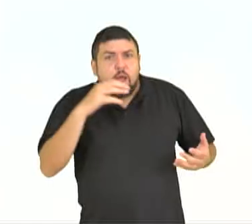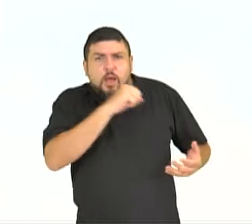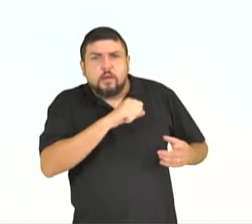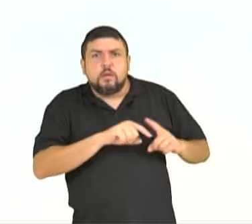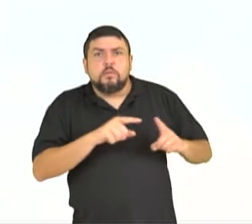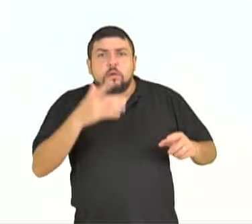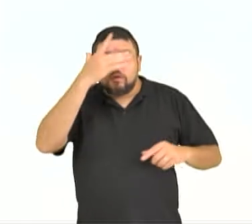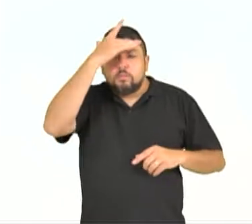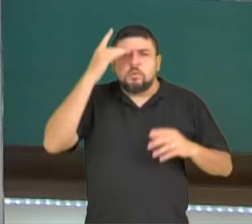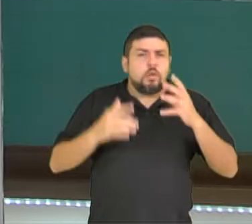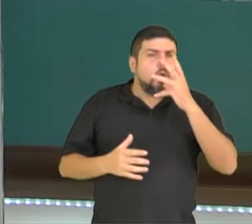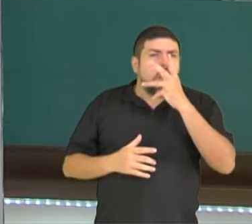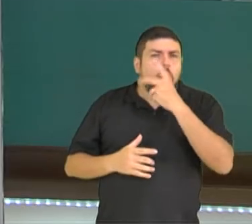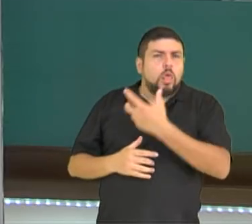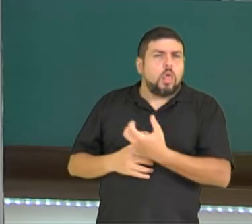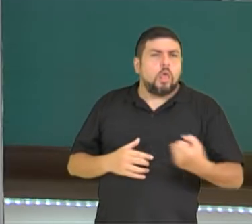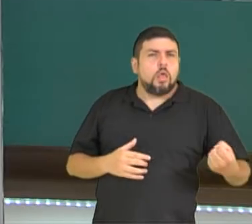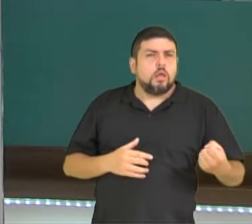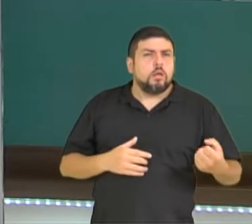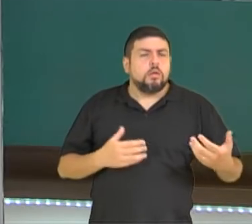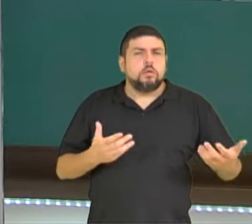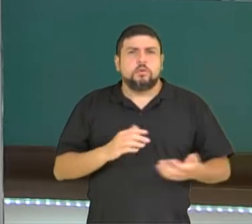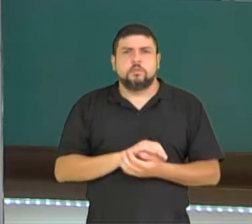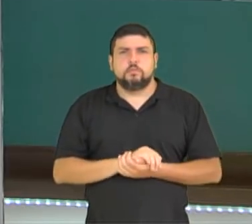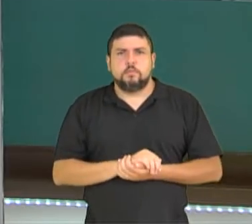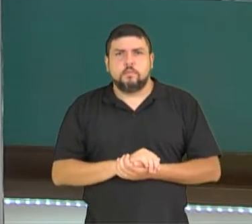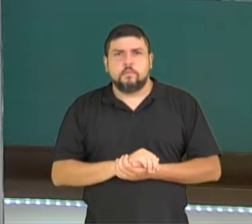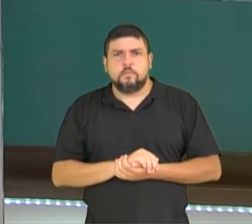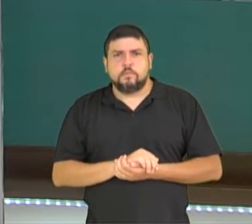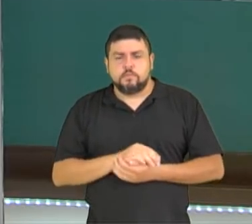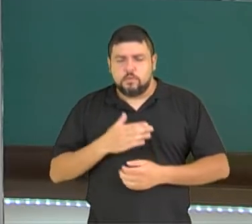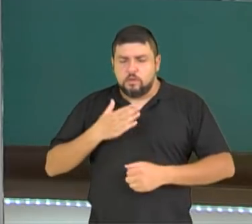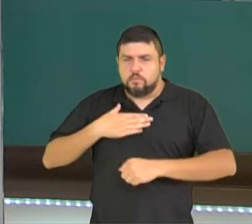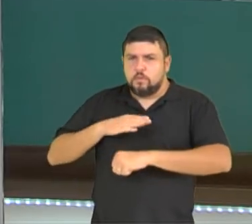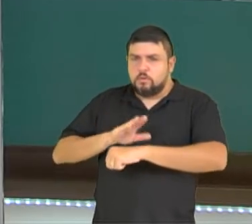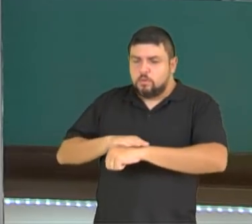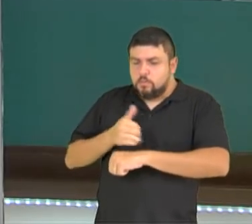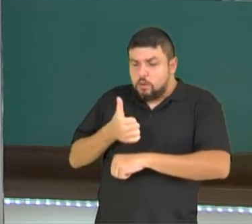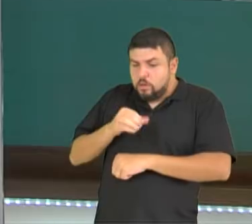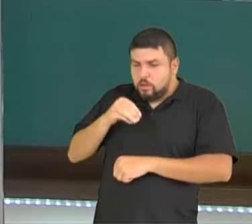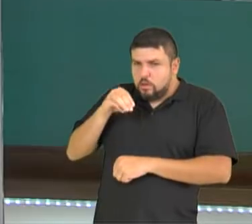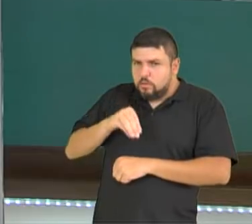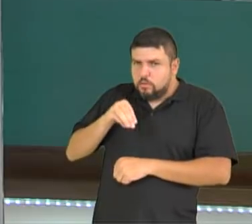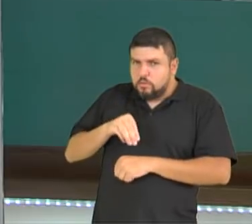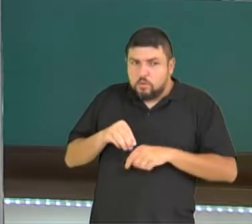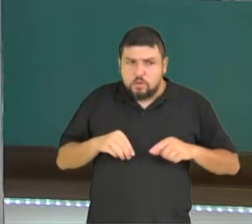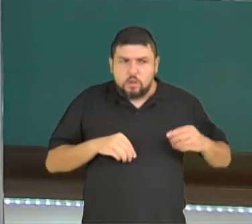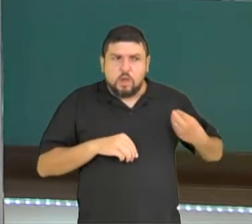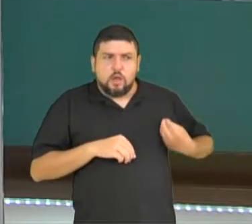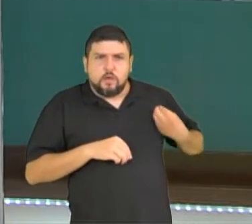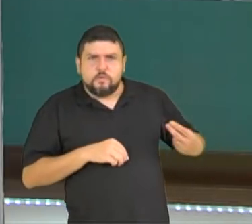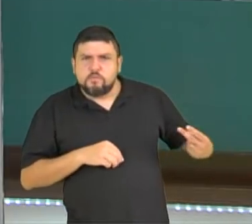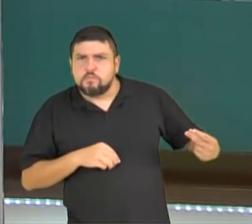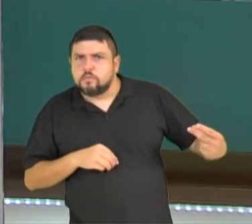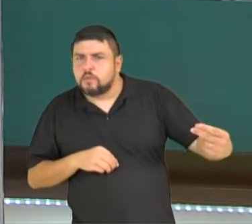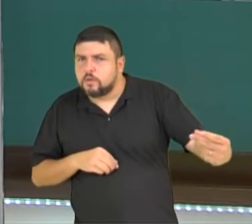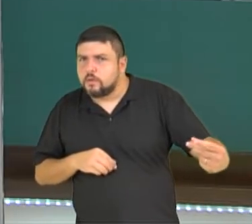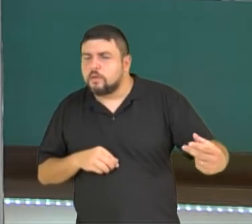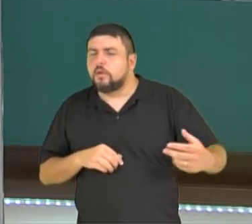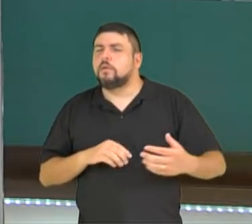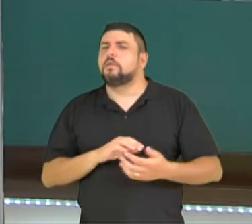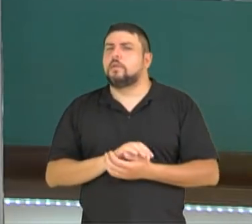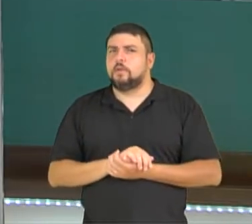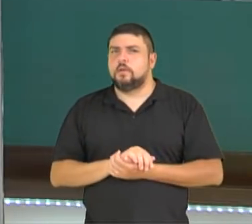Qual alternativa fala sobre a questão? 10 minutos do seu tempo podem durar uma vida inteira. Se você falou